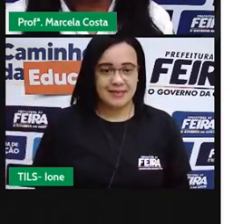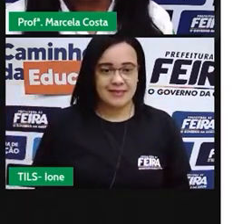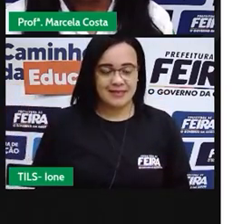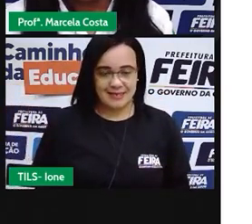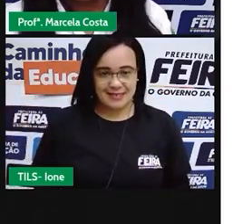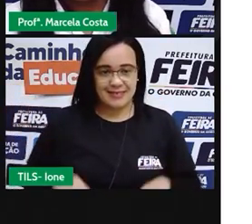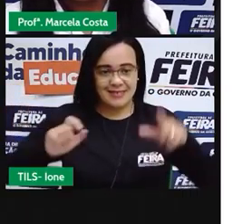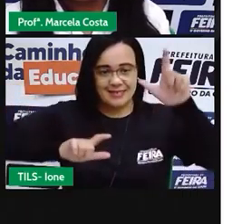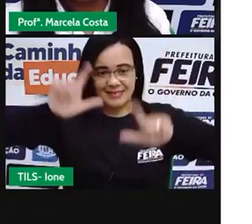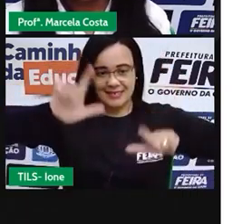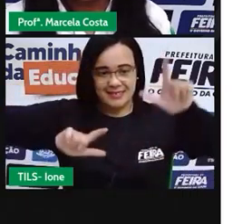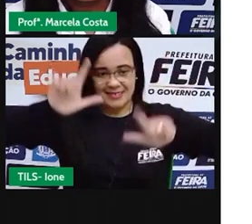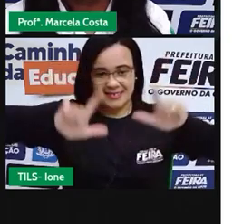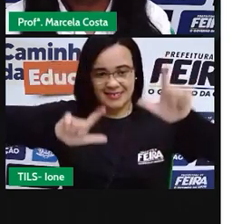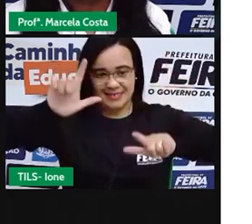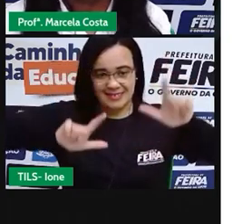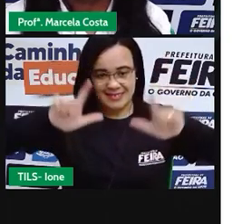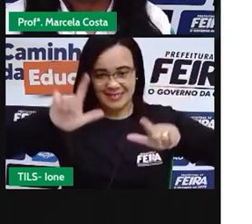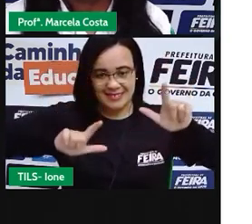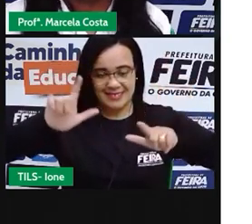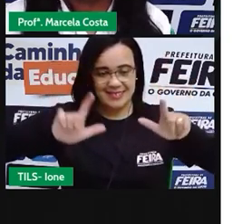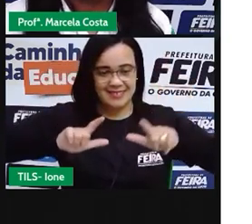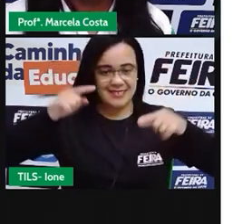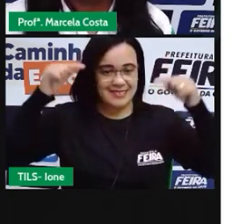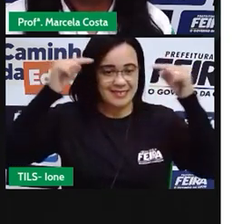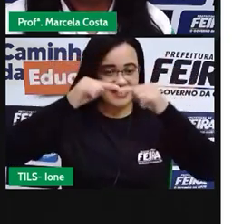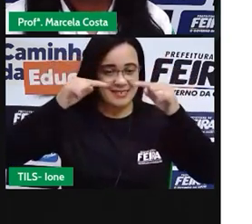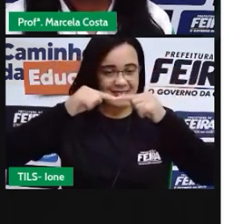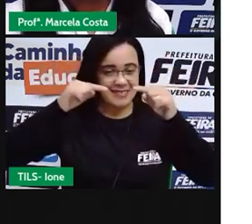Então, esse relógio ele tem o formato de um círculo.